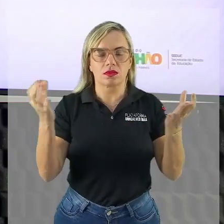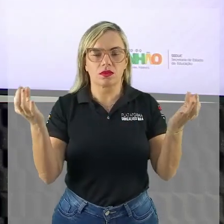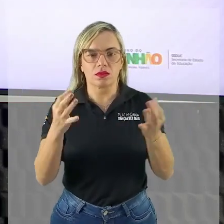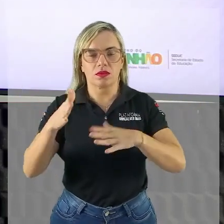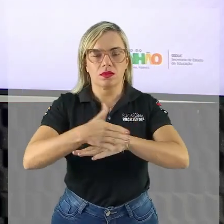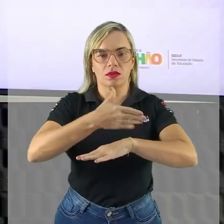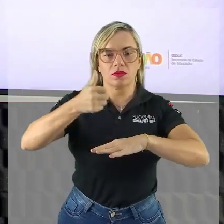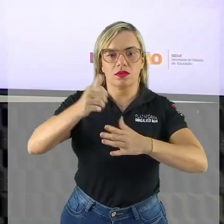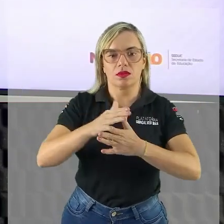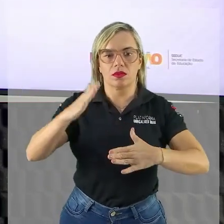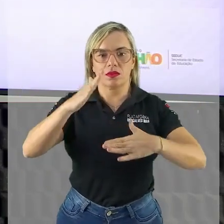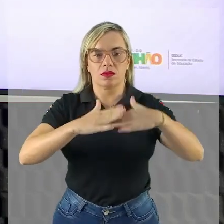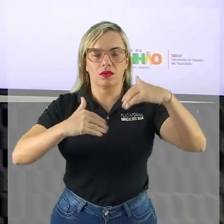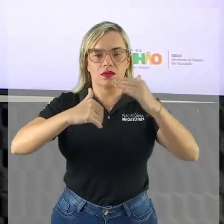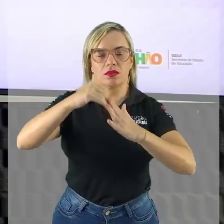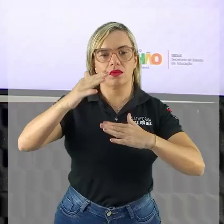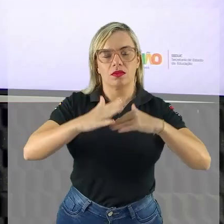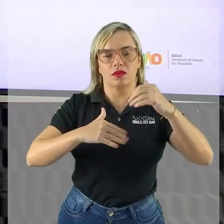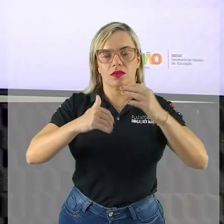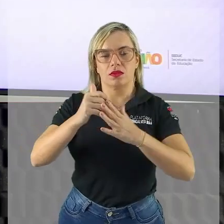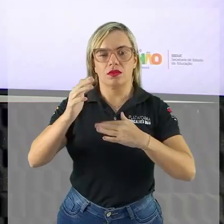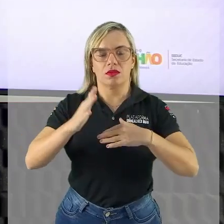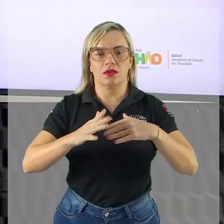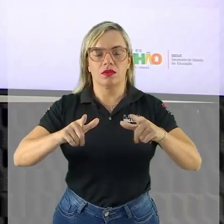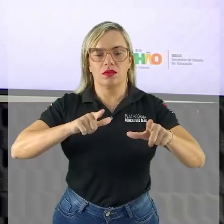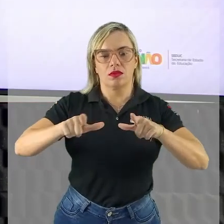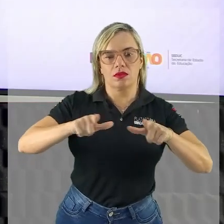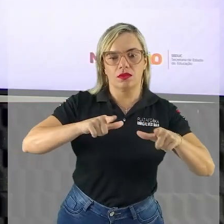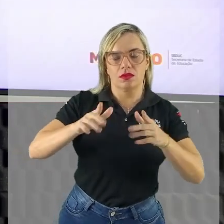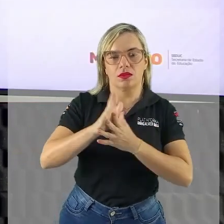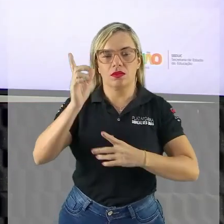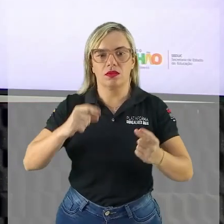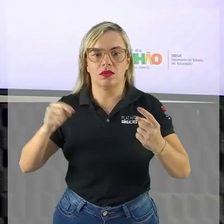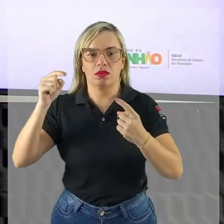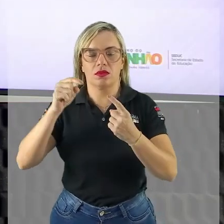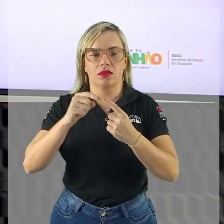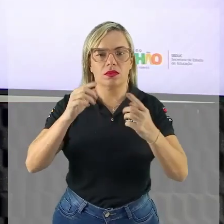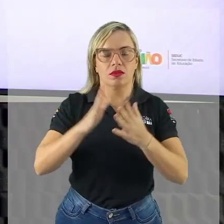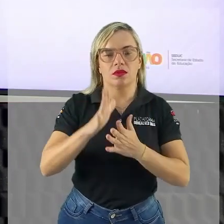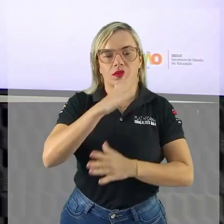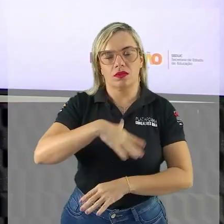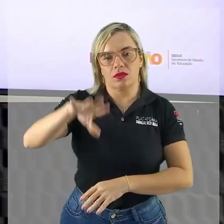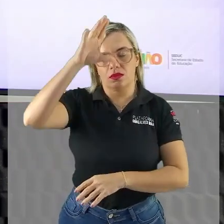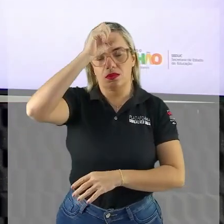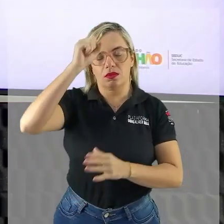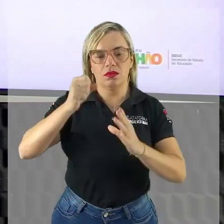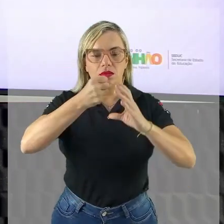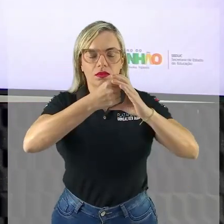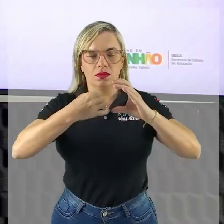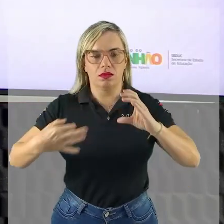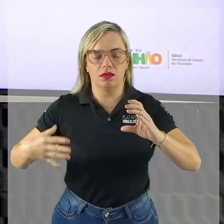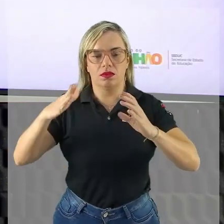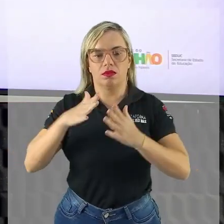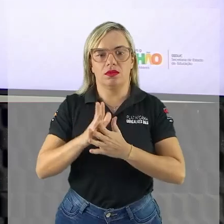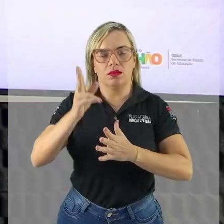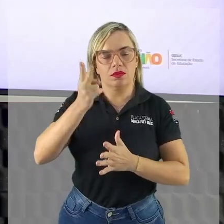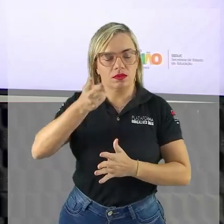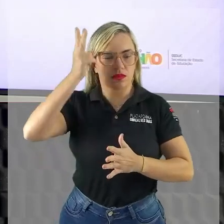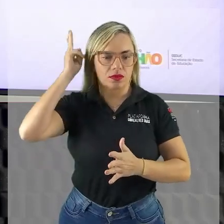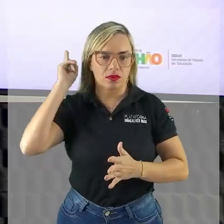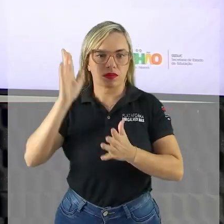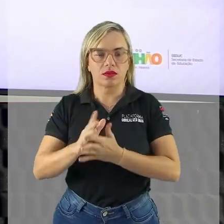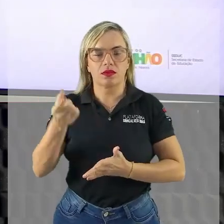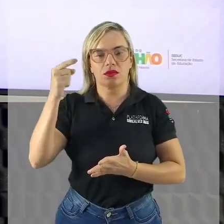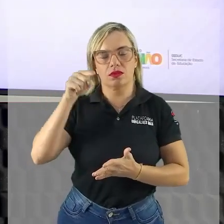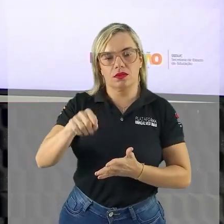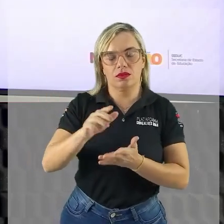com os melhores profissionais trabalhando os melhores objetos de conhecimento, tá? De acordo com as características de cada vestibular. Tanto para